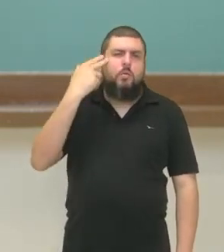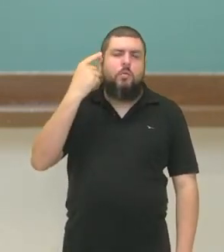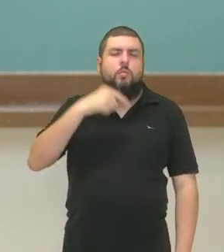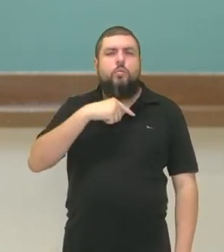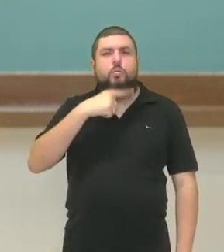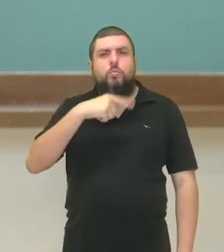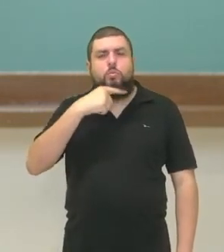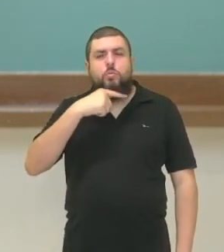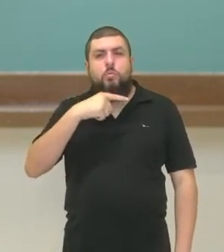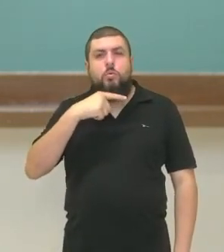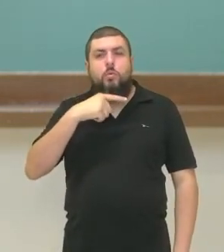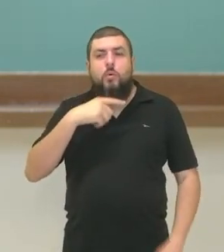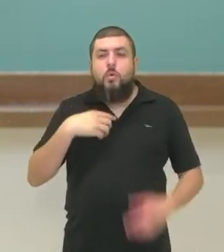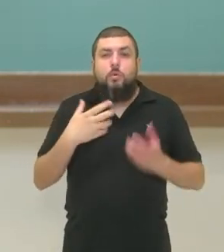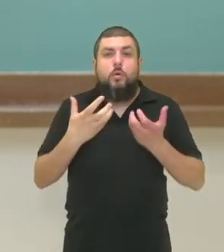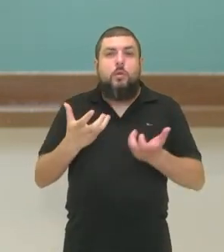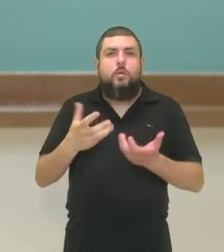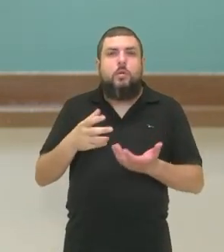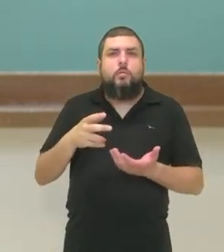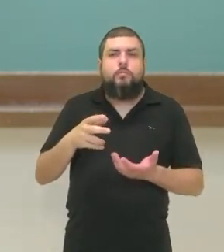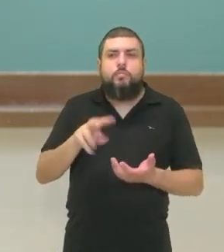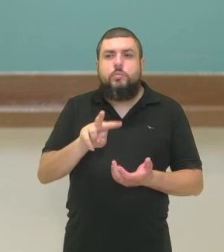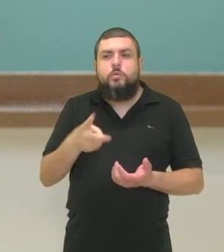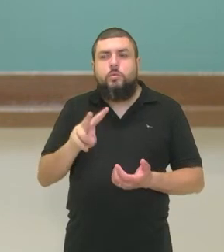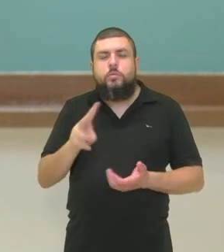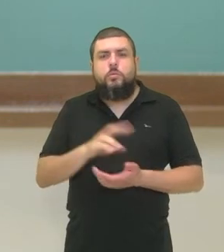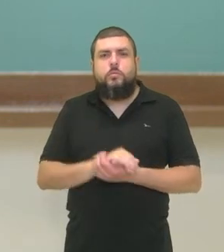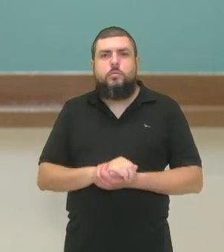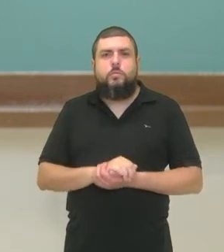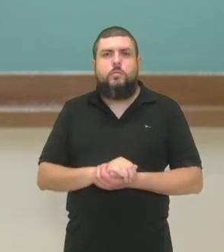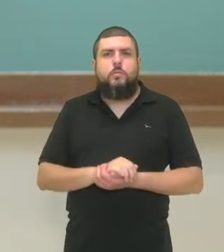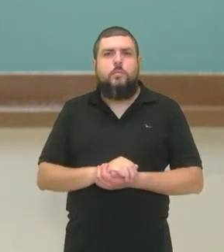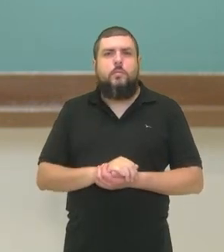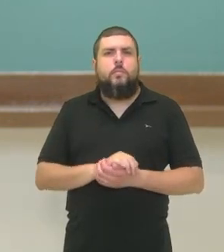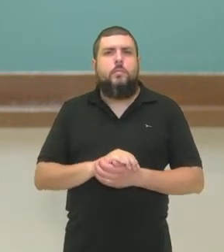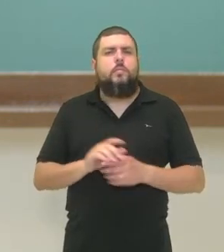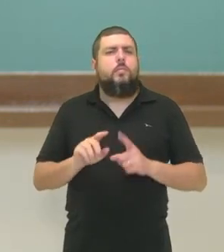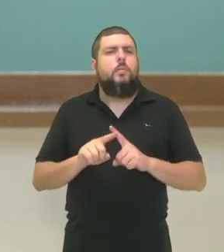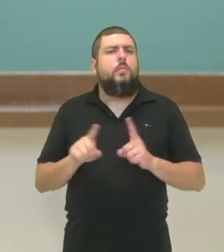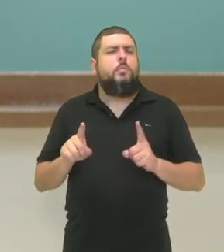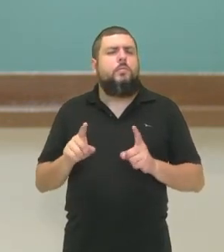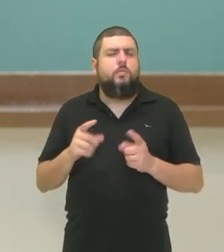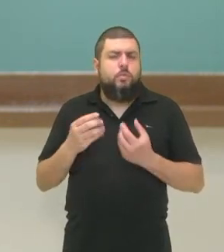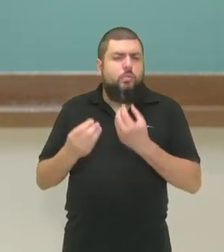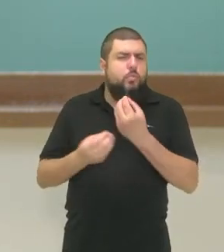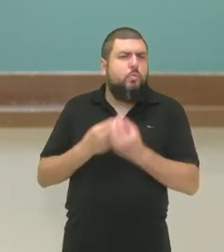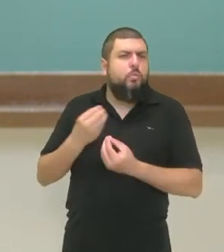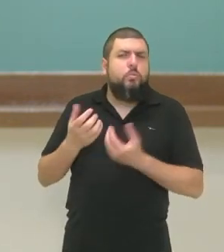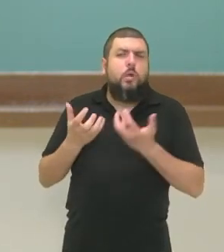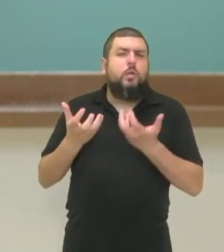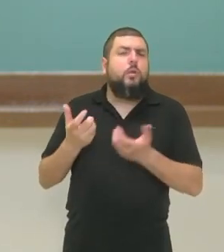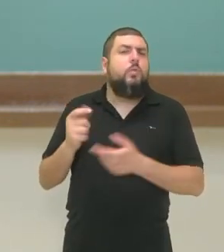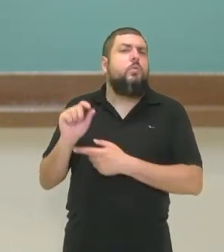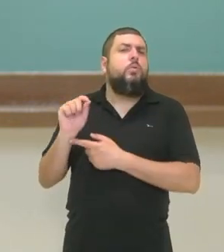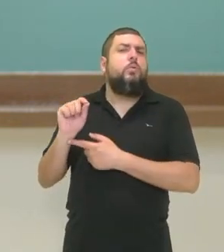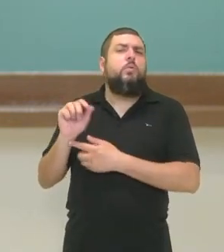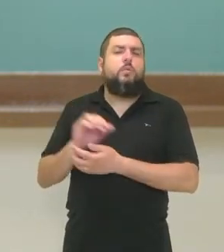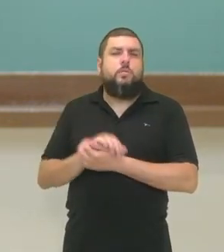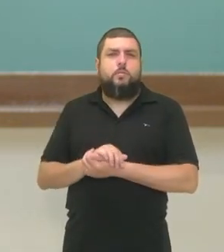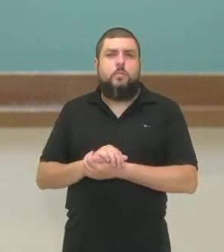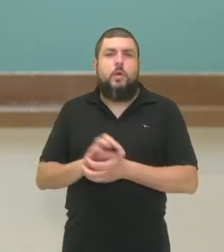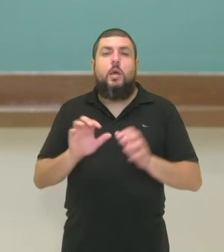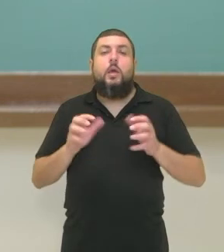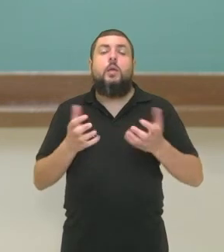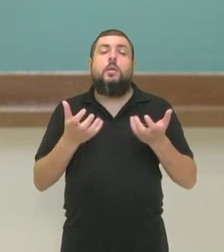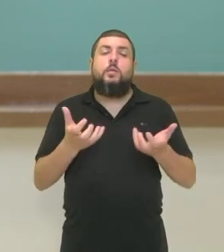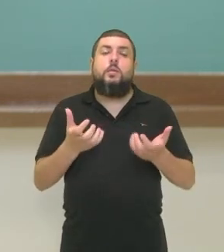ambas as posições. E você poderia questionar, mas que posições ele quer? Ele quer estar só e